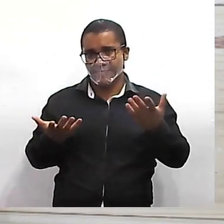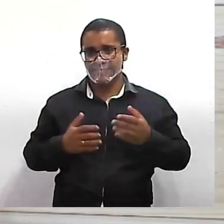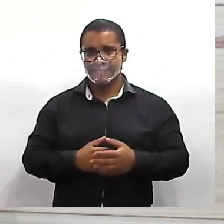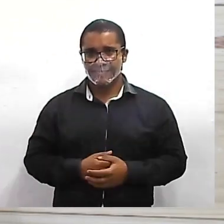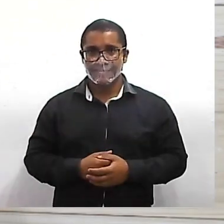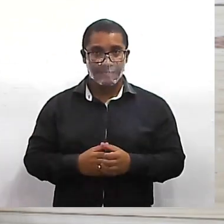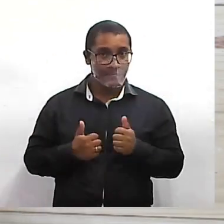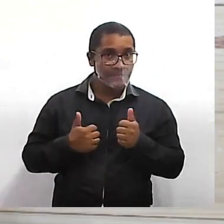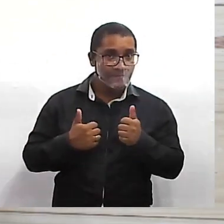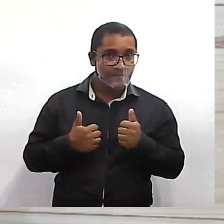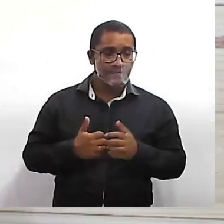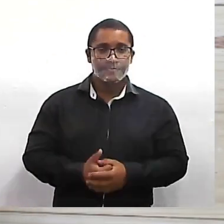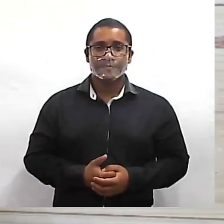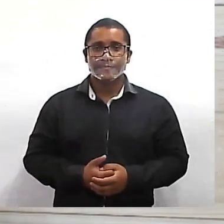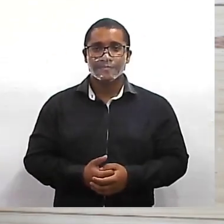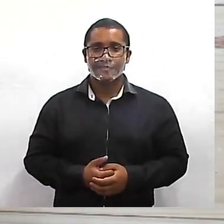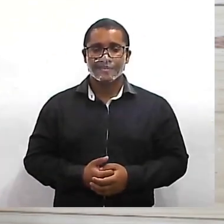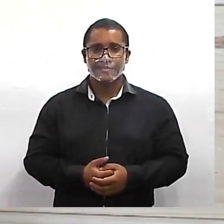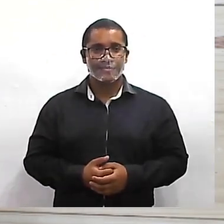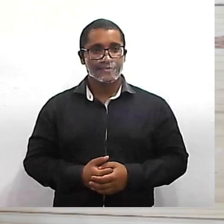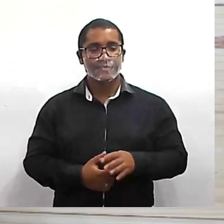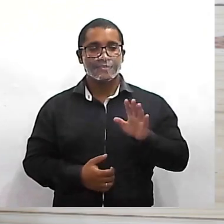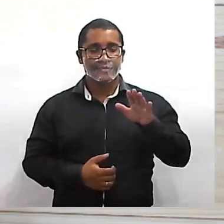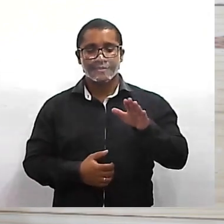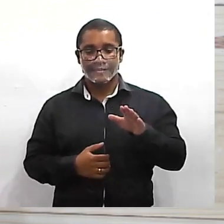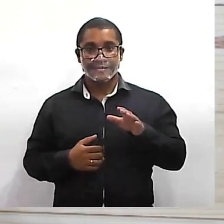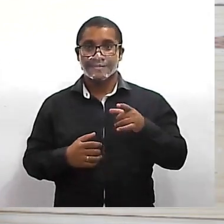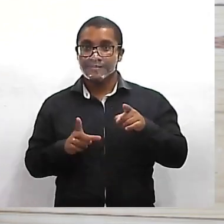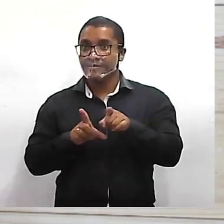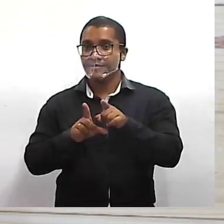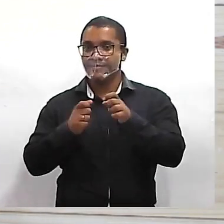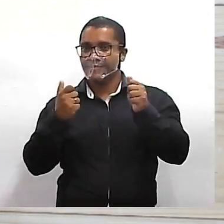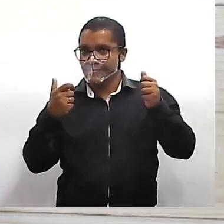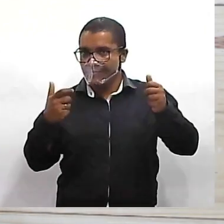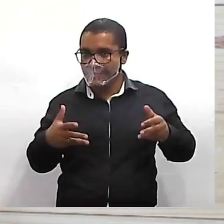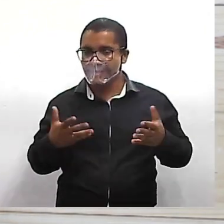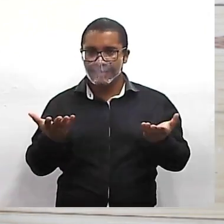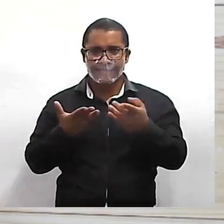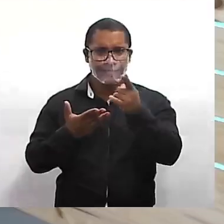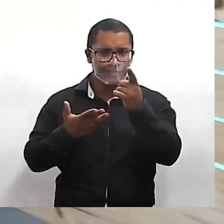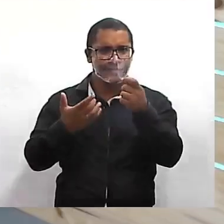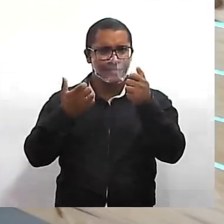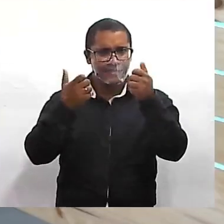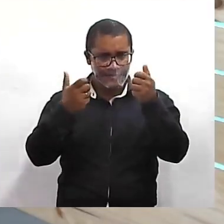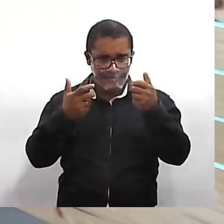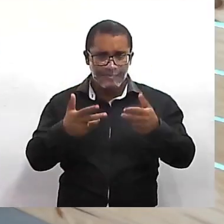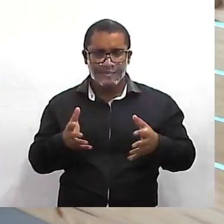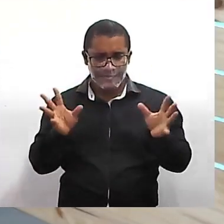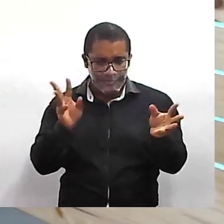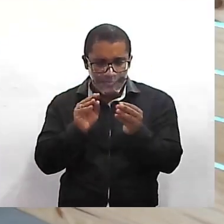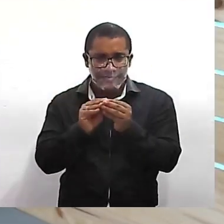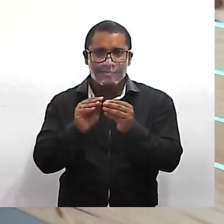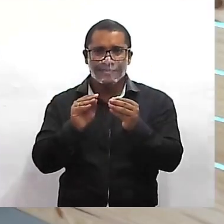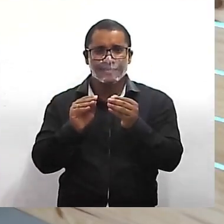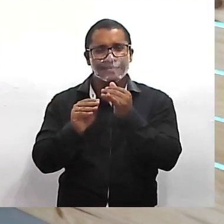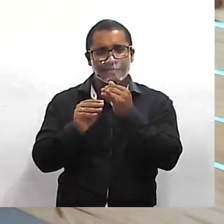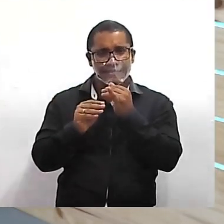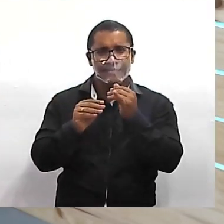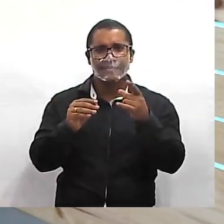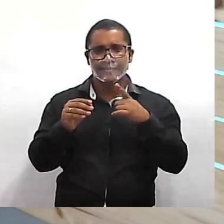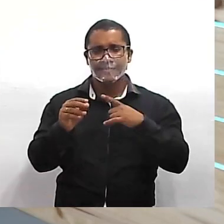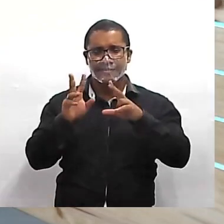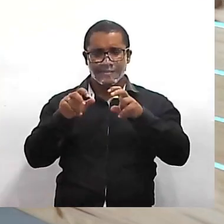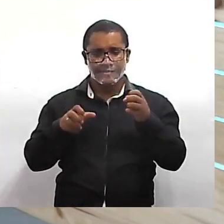Tá legal? Oi, André, Cris, eu também queria aproveitar esse exemplo que você está trazendo, né,